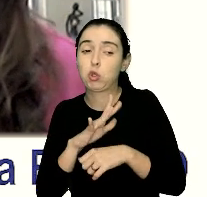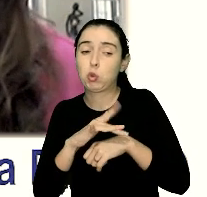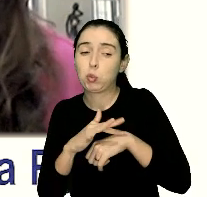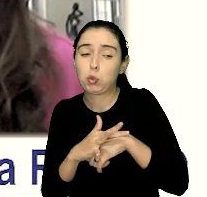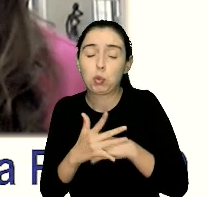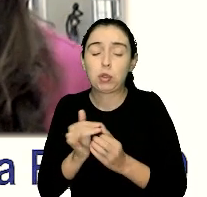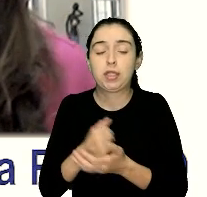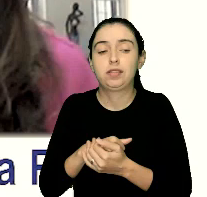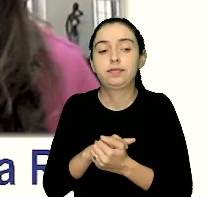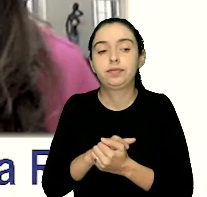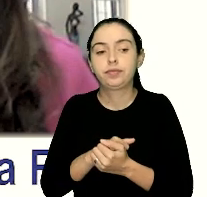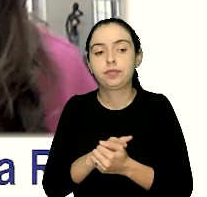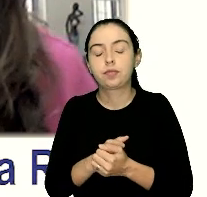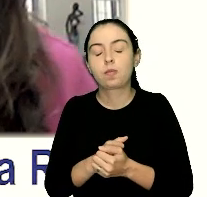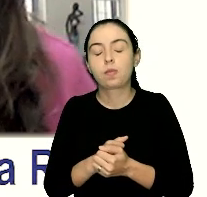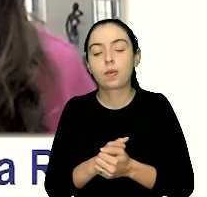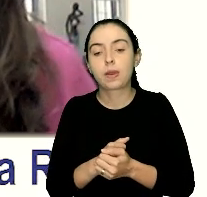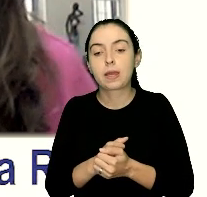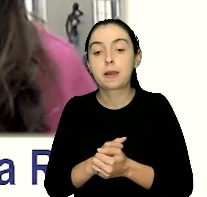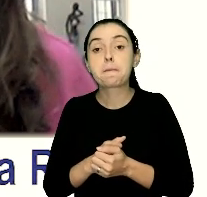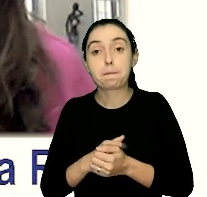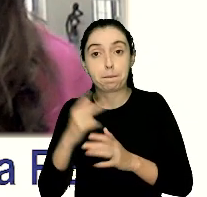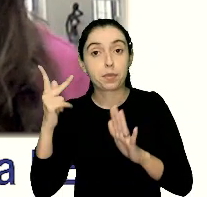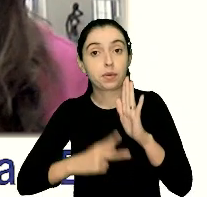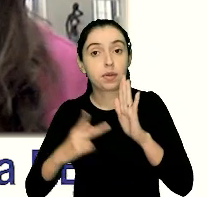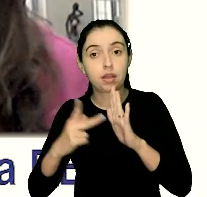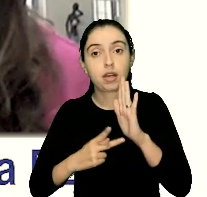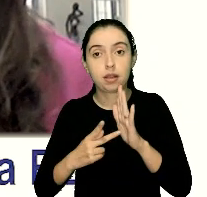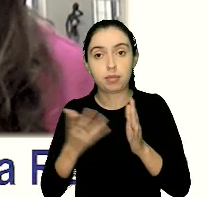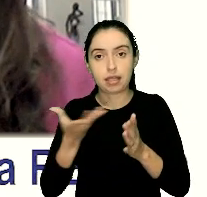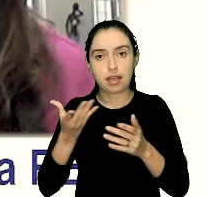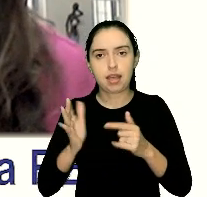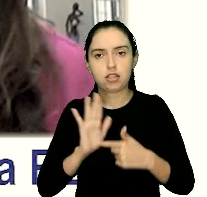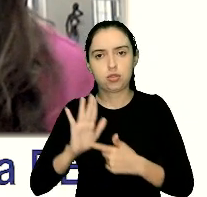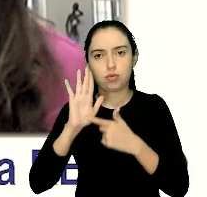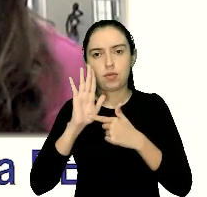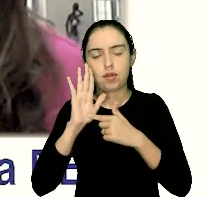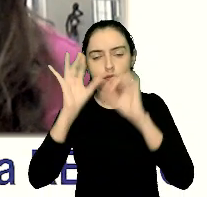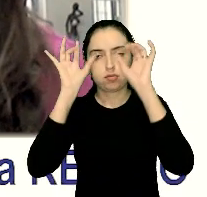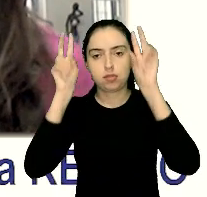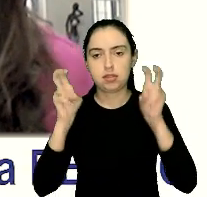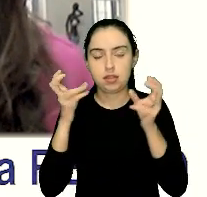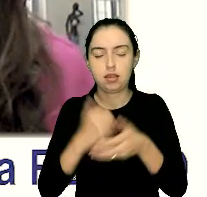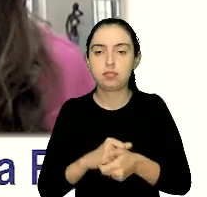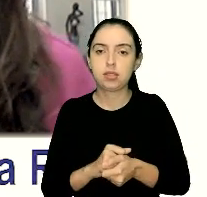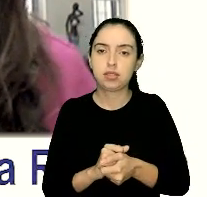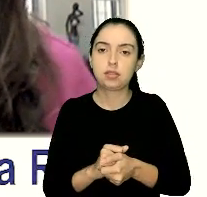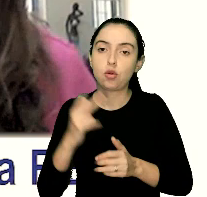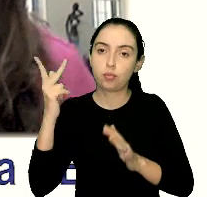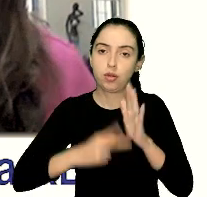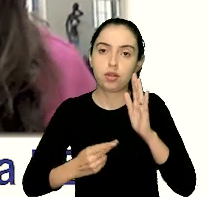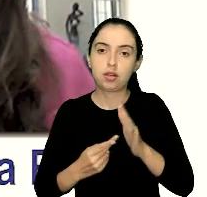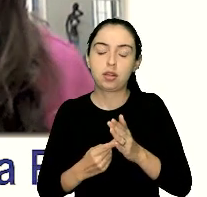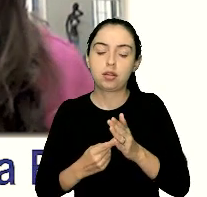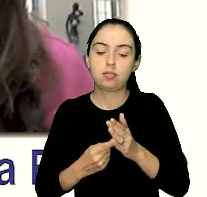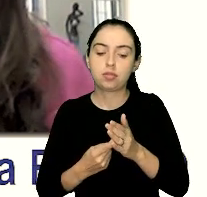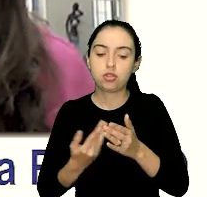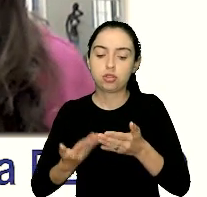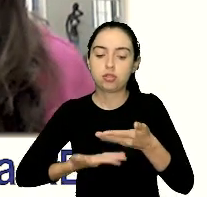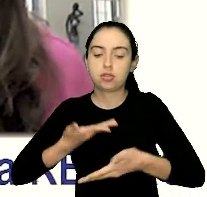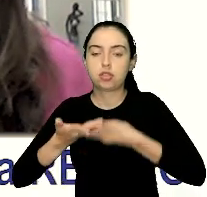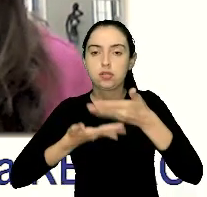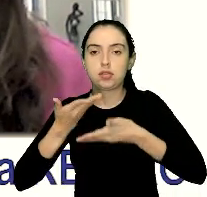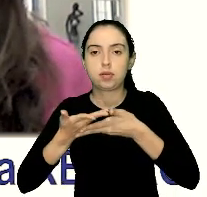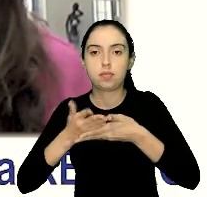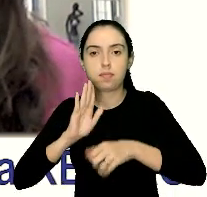programa, ele pretende destacar essas questões. É um programa que já vem sendo gestado há mais de um ano, e nesse